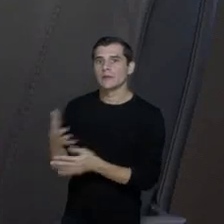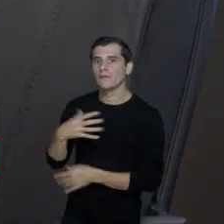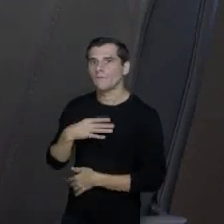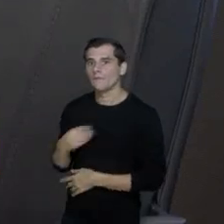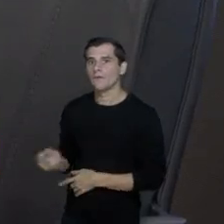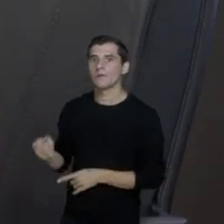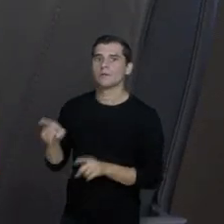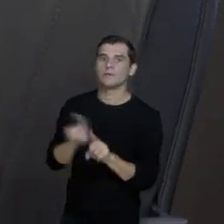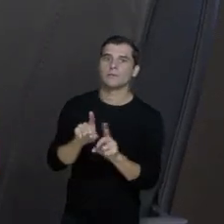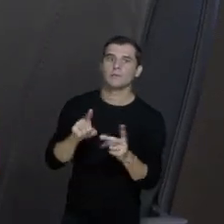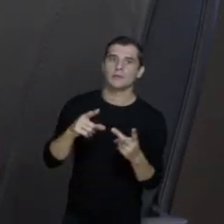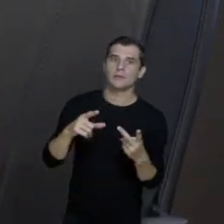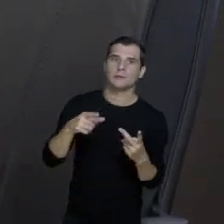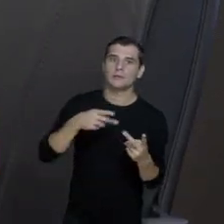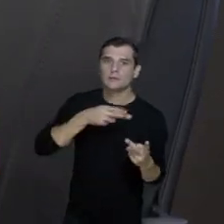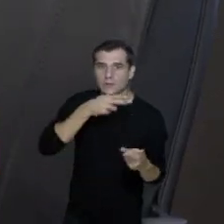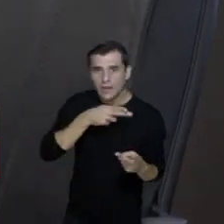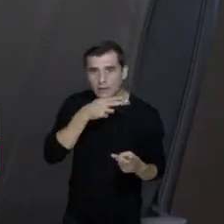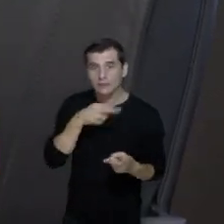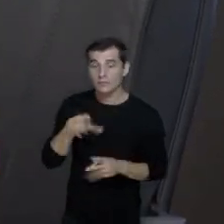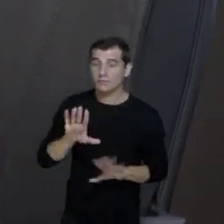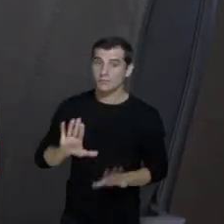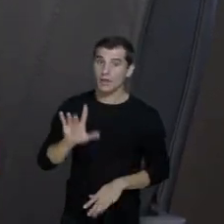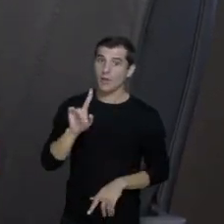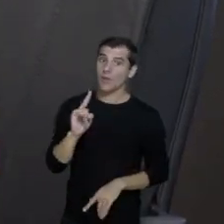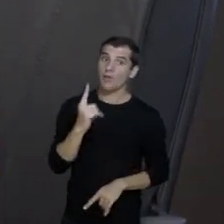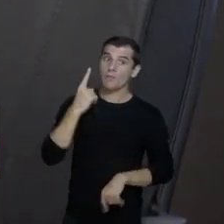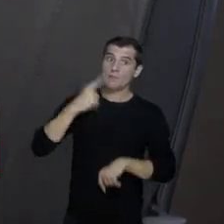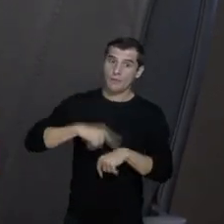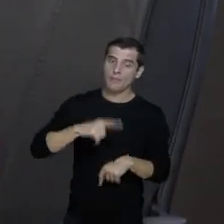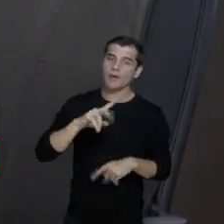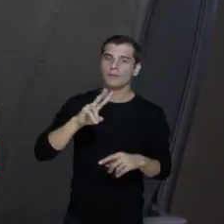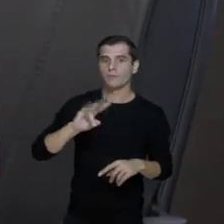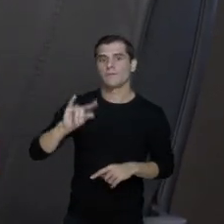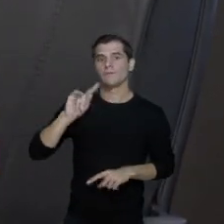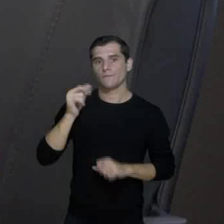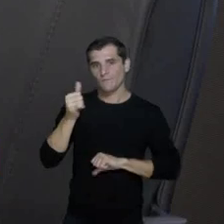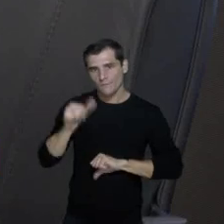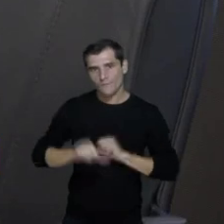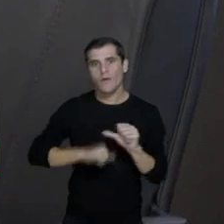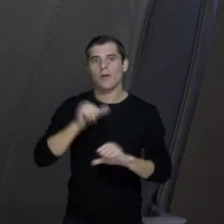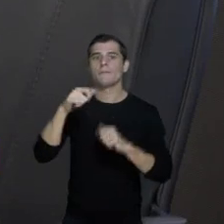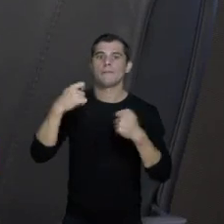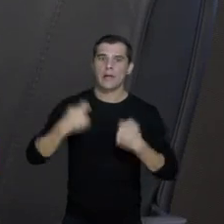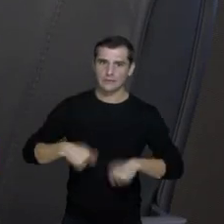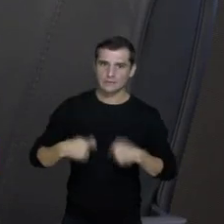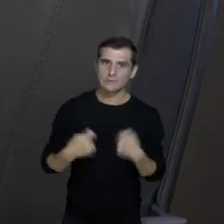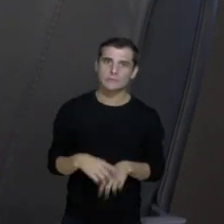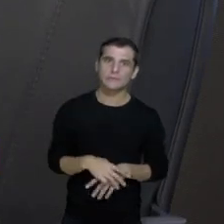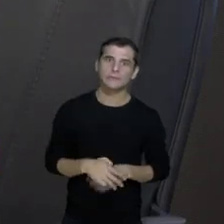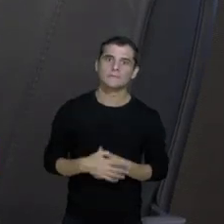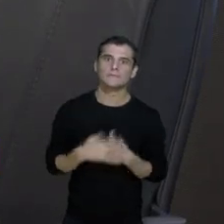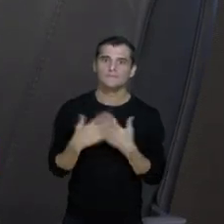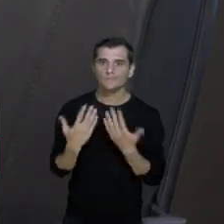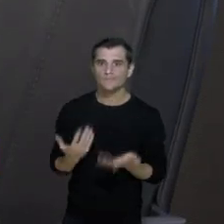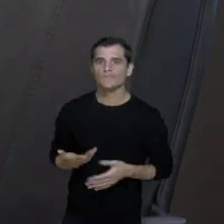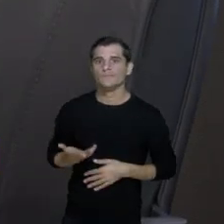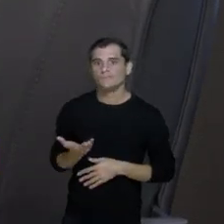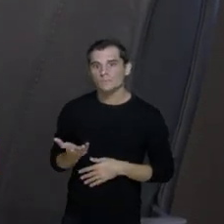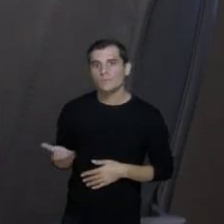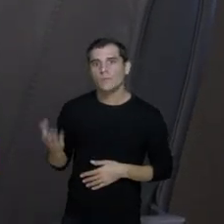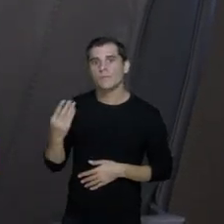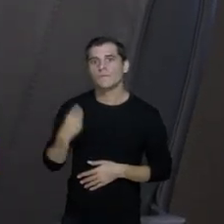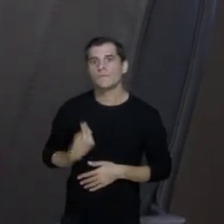netos mas tem que mudar uma hora vai ter que mudar então assim eu eu tenho não sei se vocês me